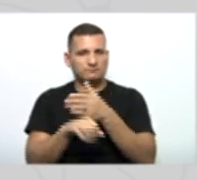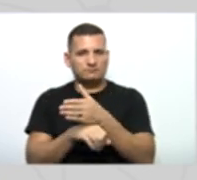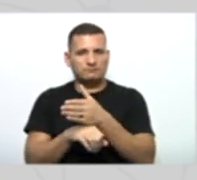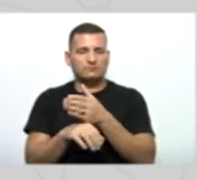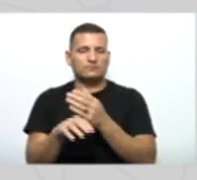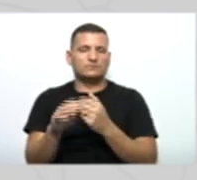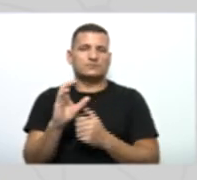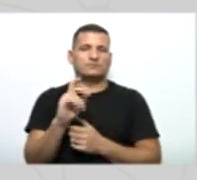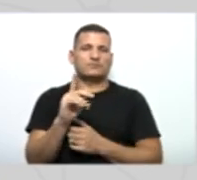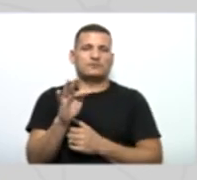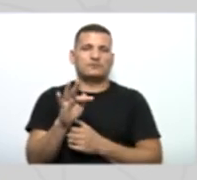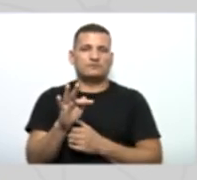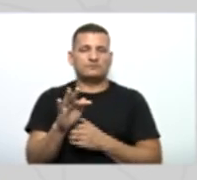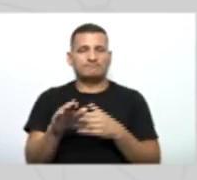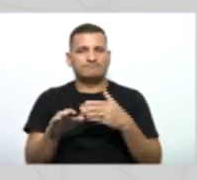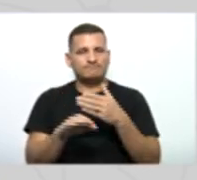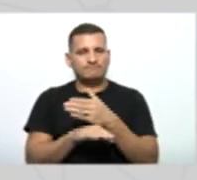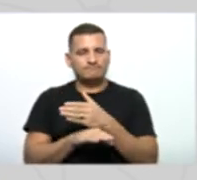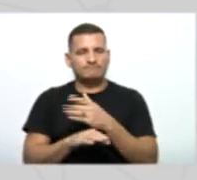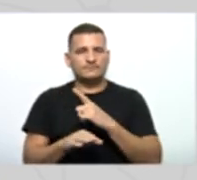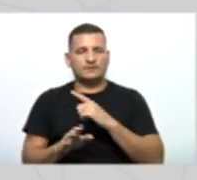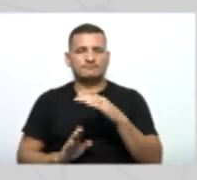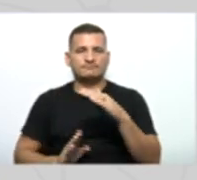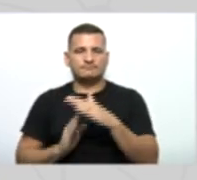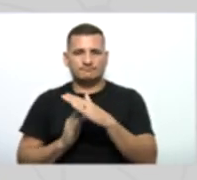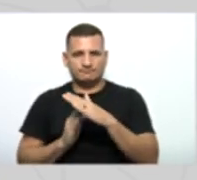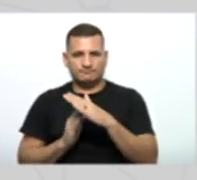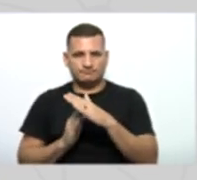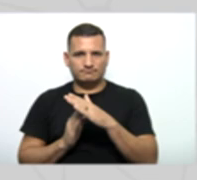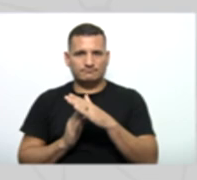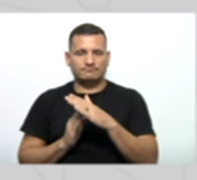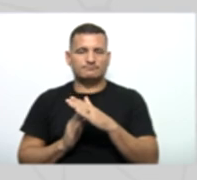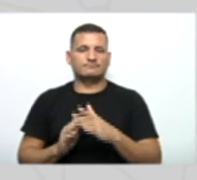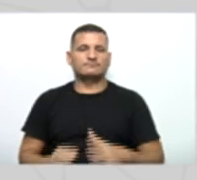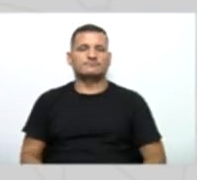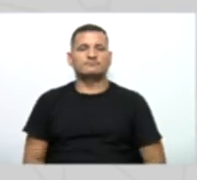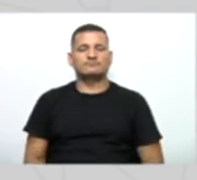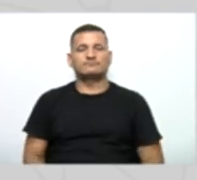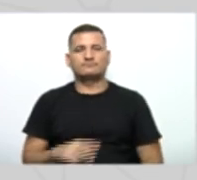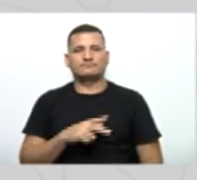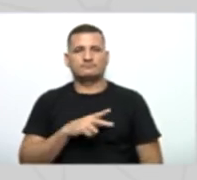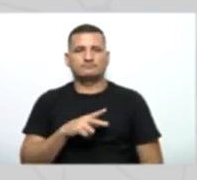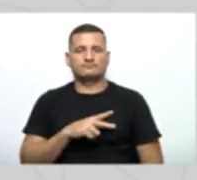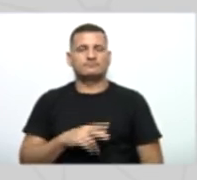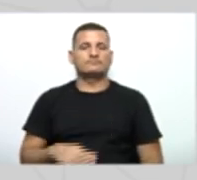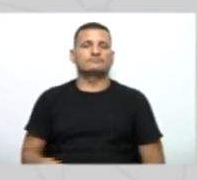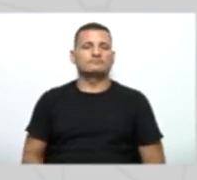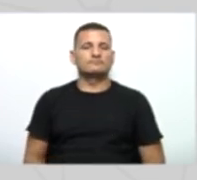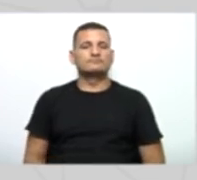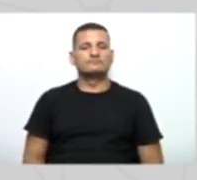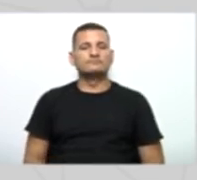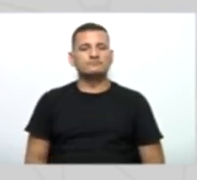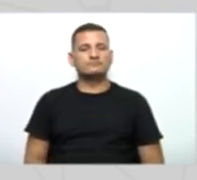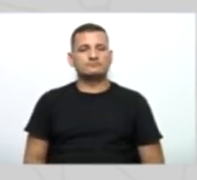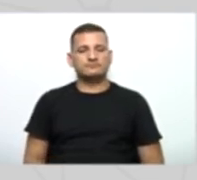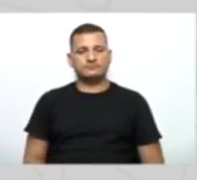tipo privado. Professor, posso colocar a mensagem aqui para mostrar que foi criado com sucesso? Vamos